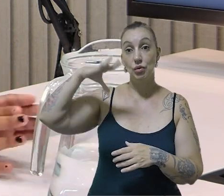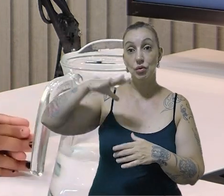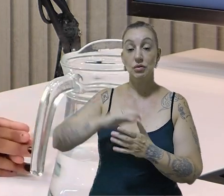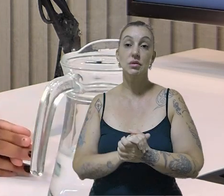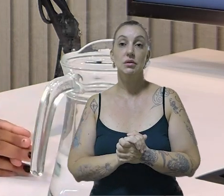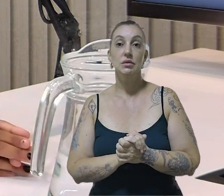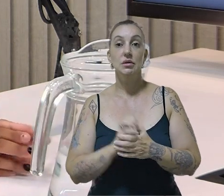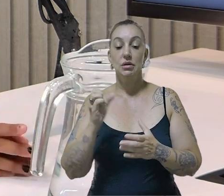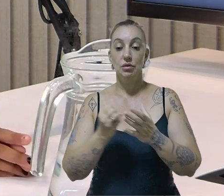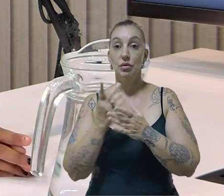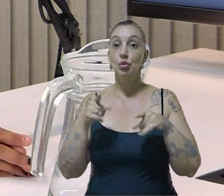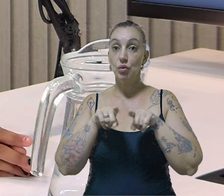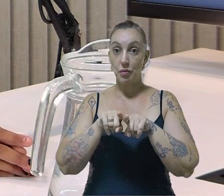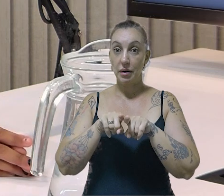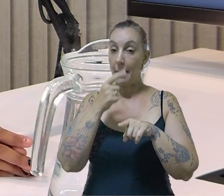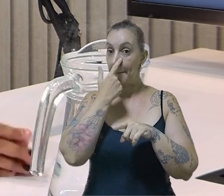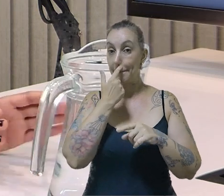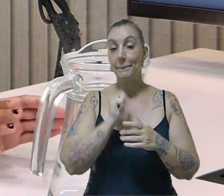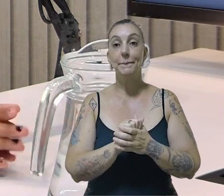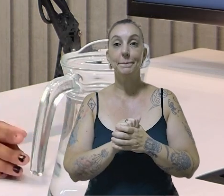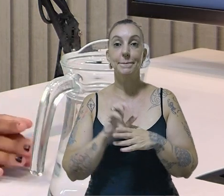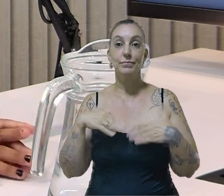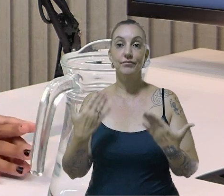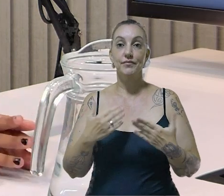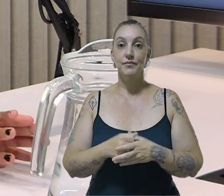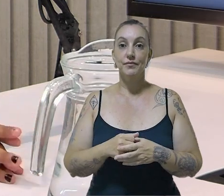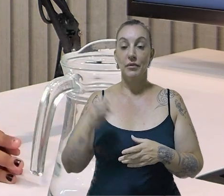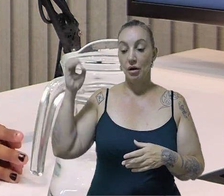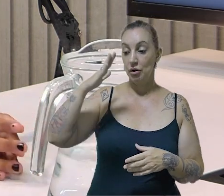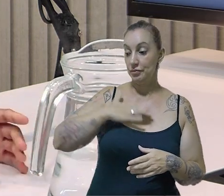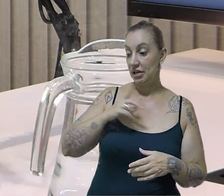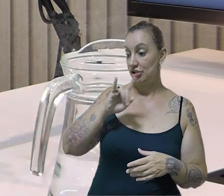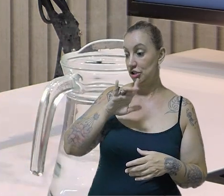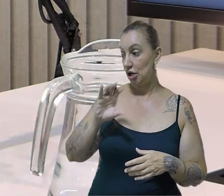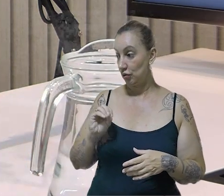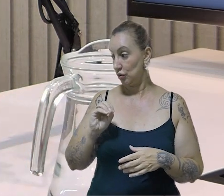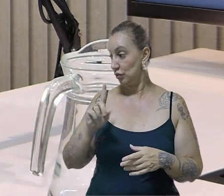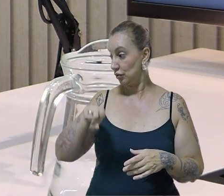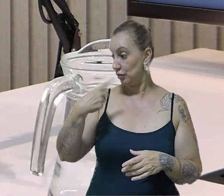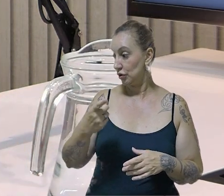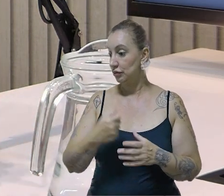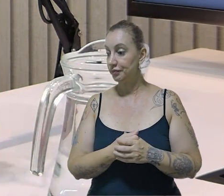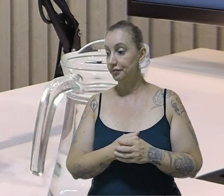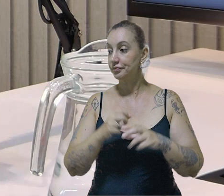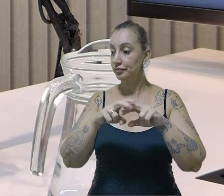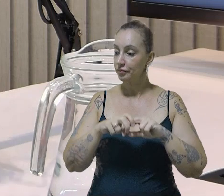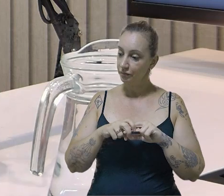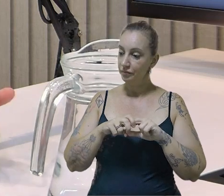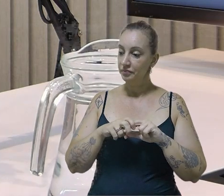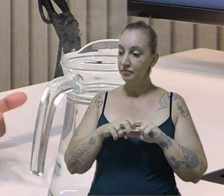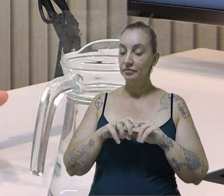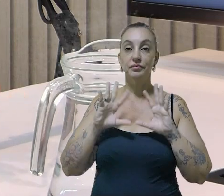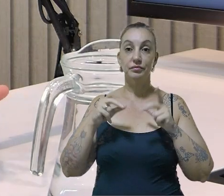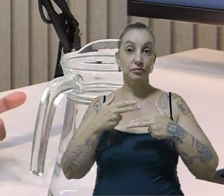que a gente cria em dupla eh então é a luz sempre minha e do Diego nesse próximo fomento por conta